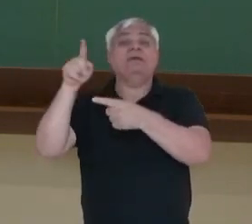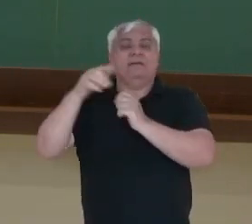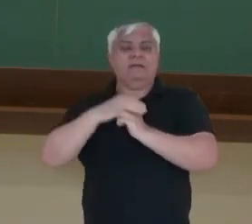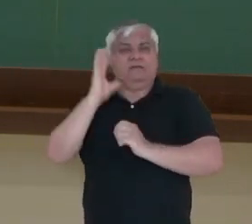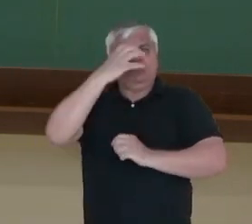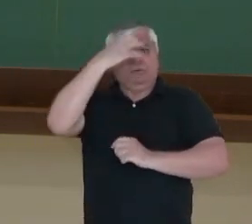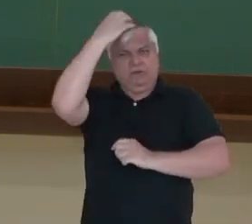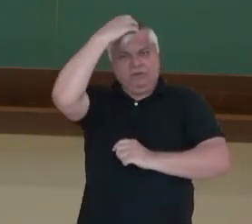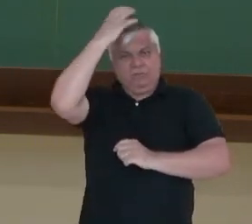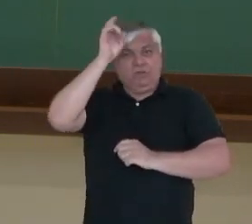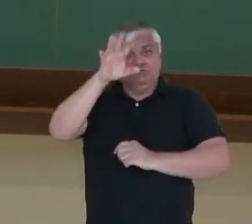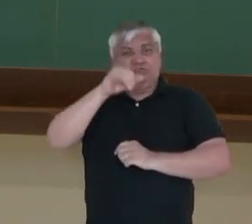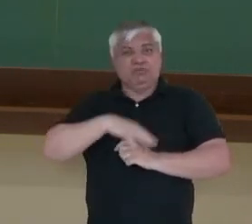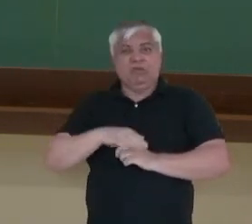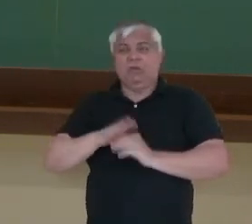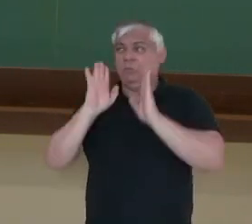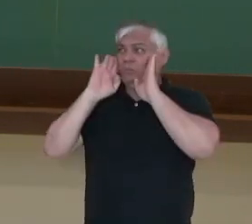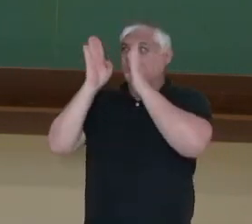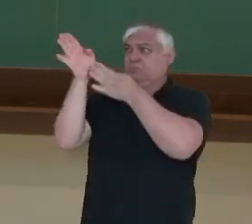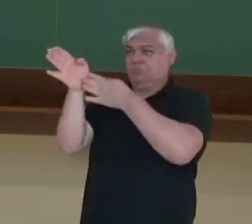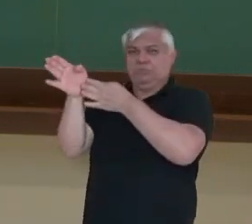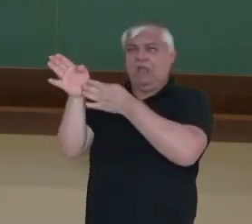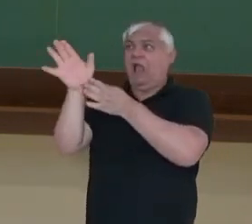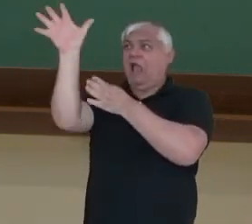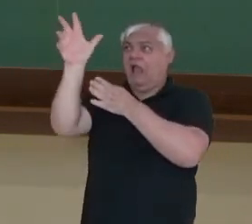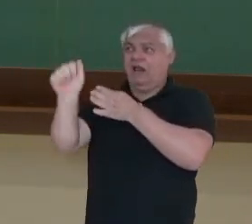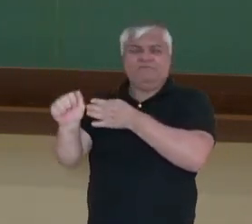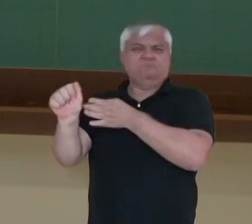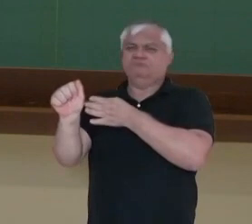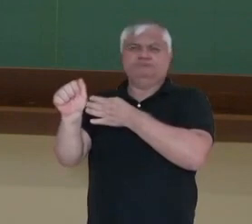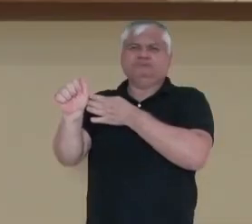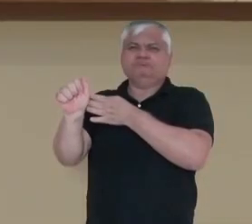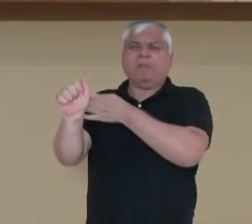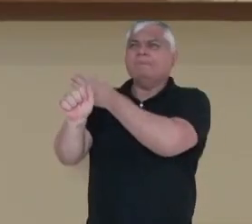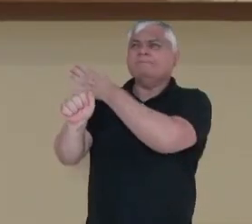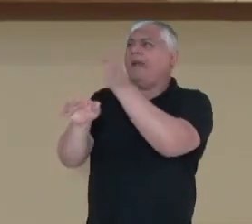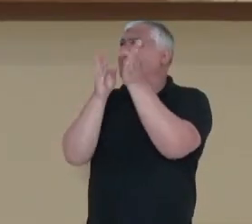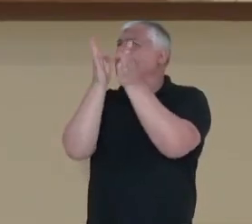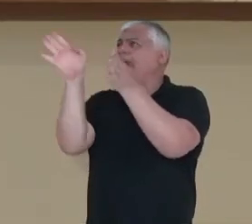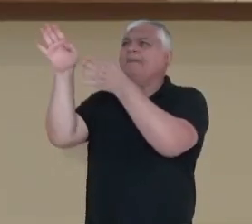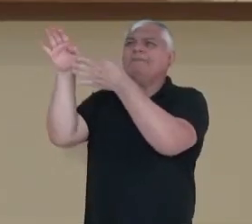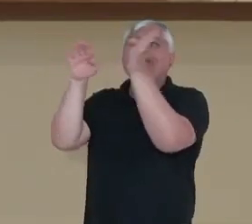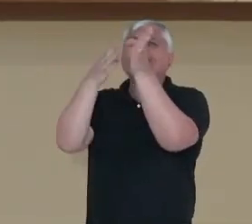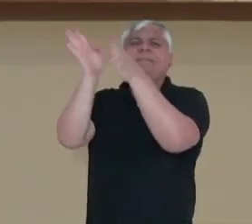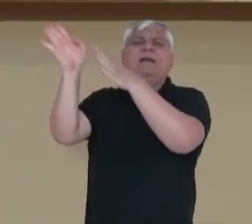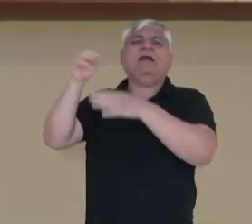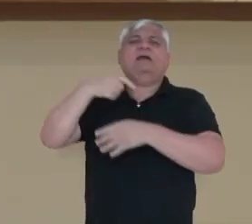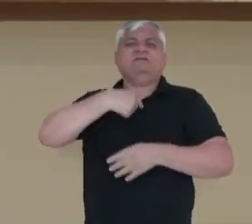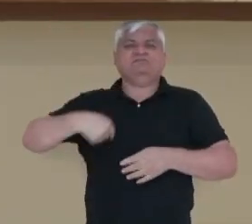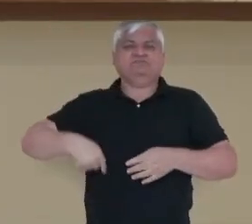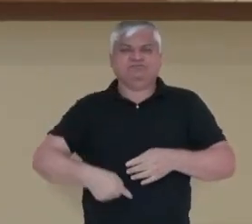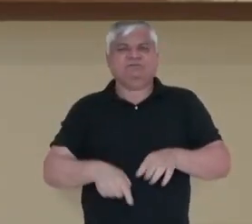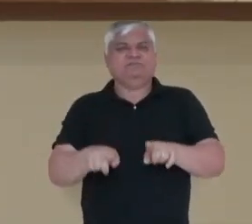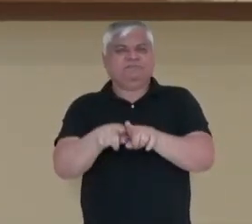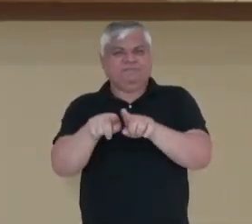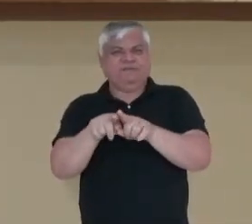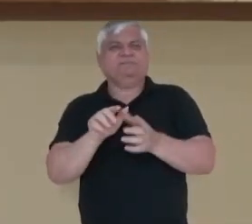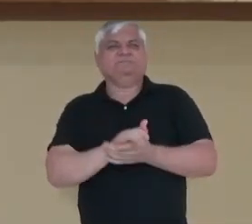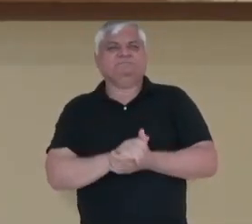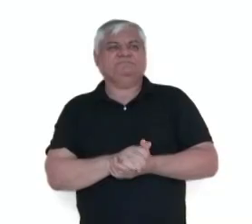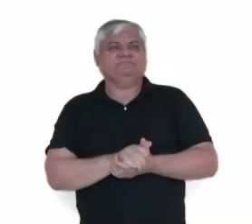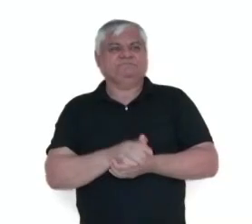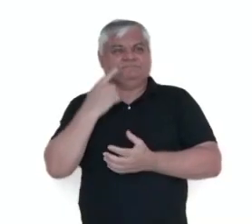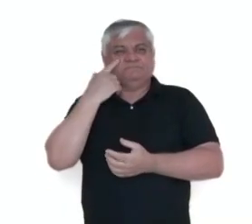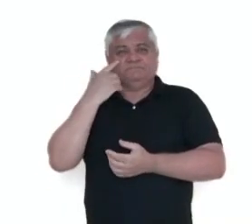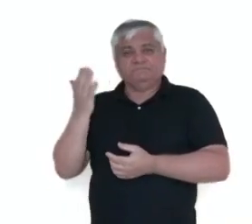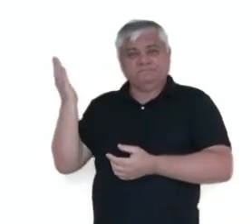ficou restrita unicamente só ao continente africano. Na China, os belgas também dominaram, né? E aqui a gente